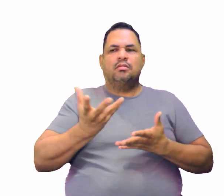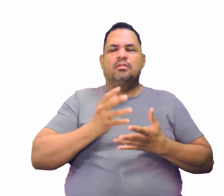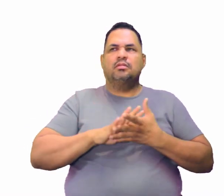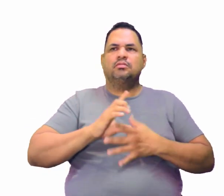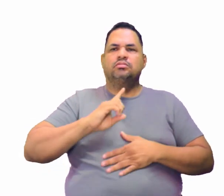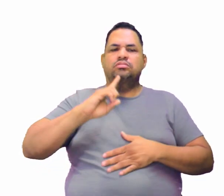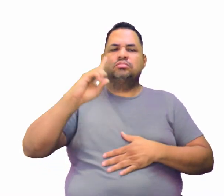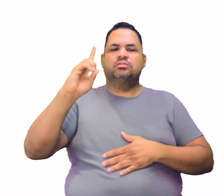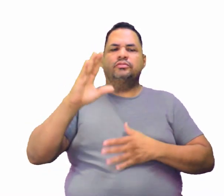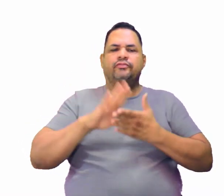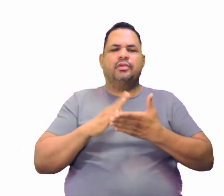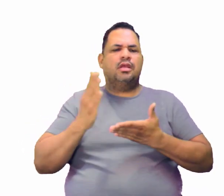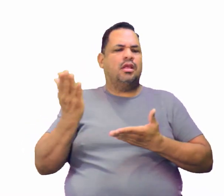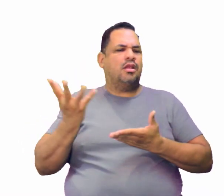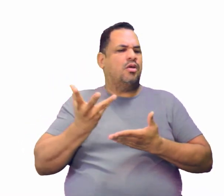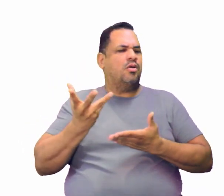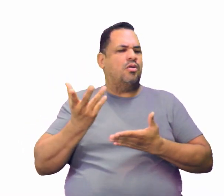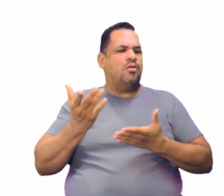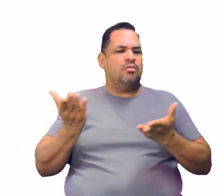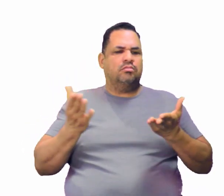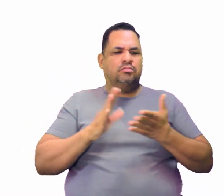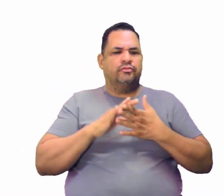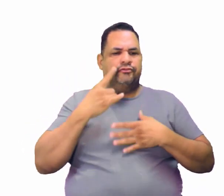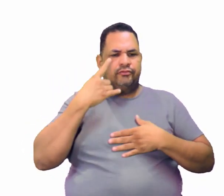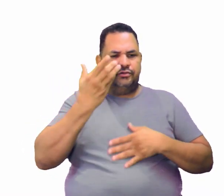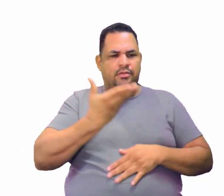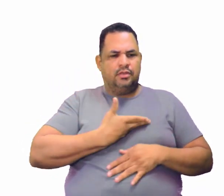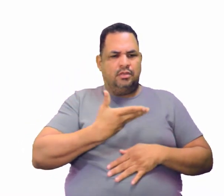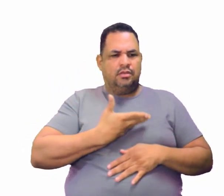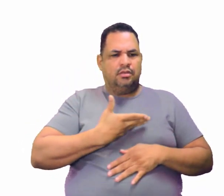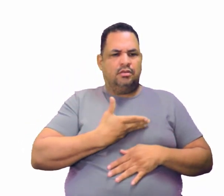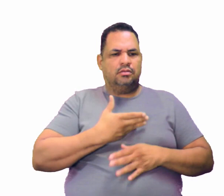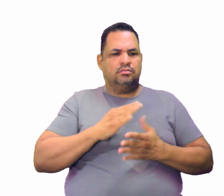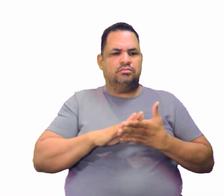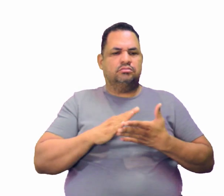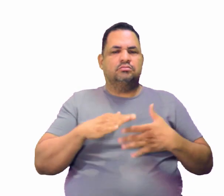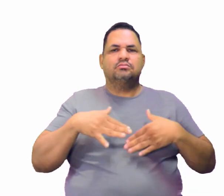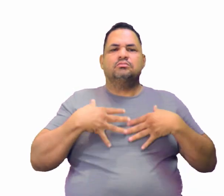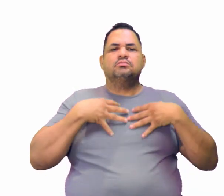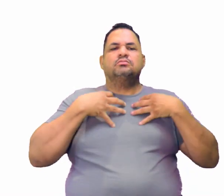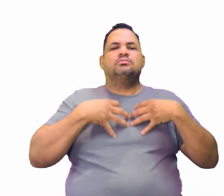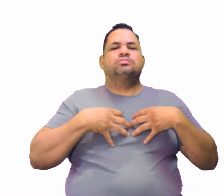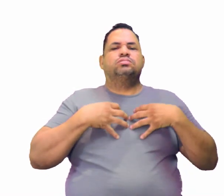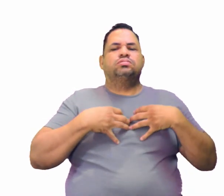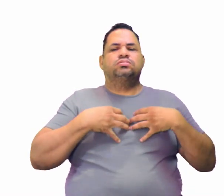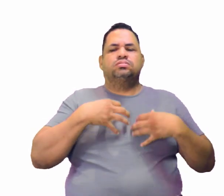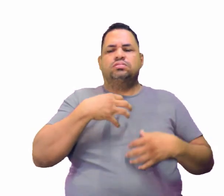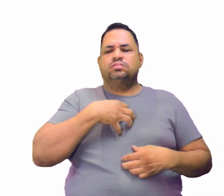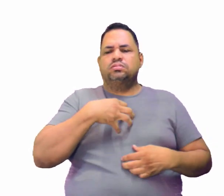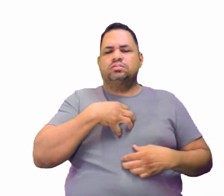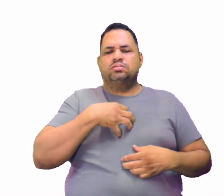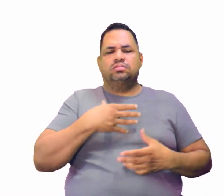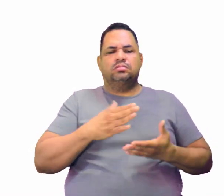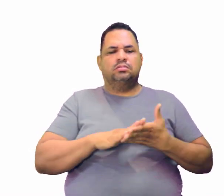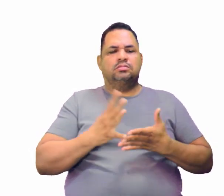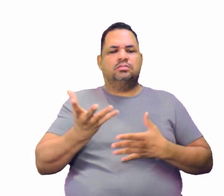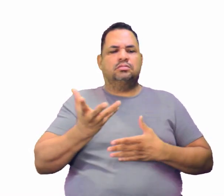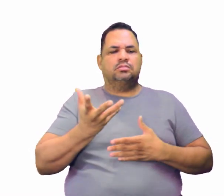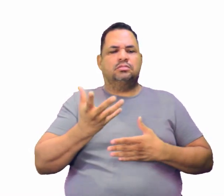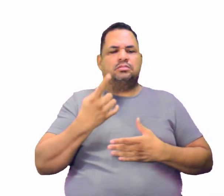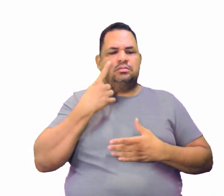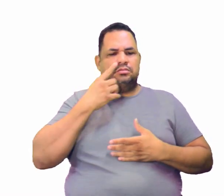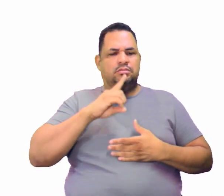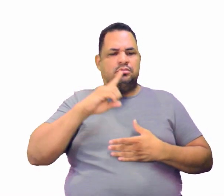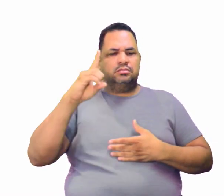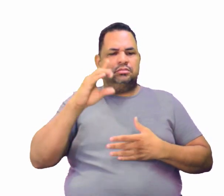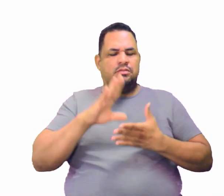venha cedo. Acaso viste, meu amigo, aquele por quem suspiro? Queira Deus que